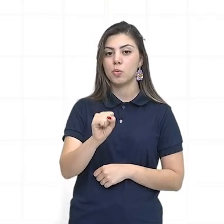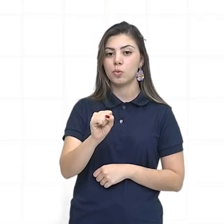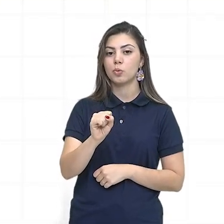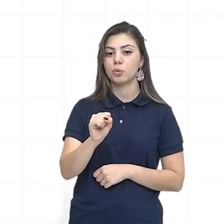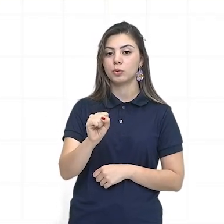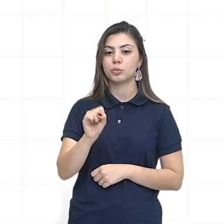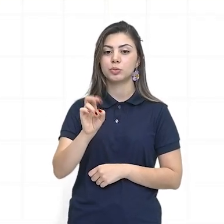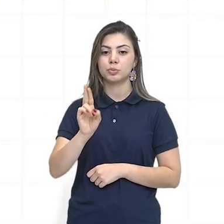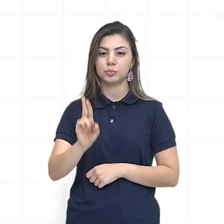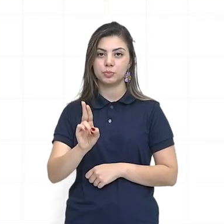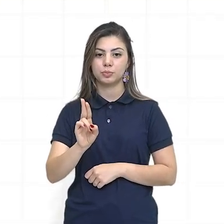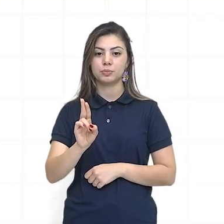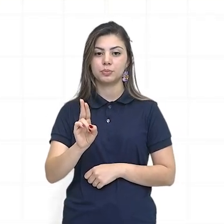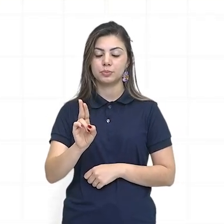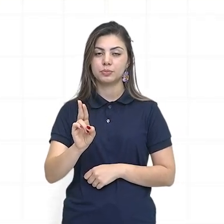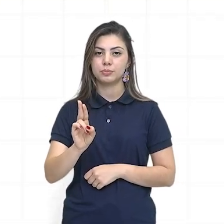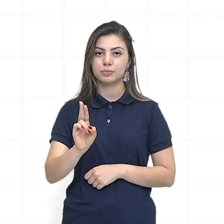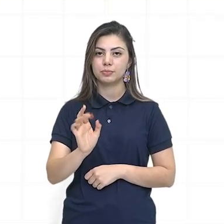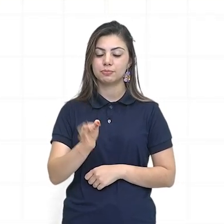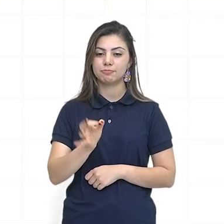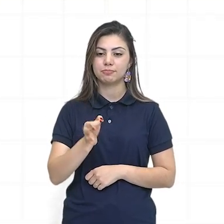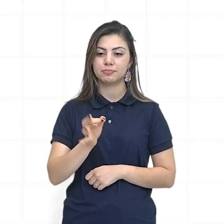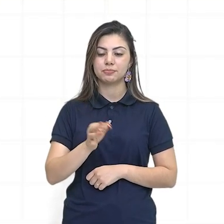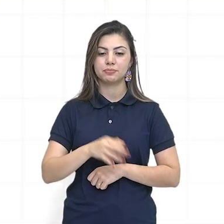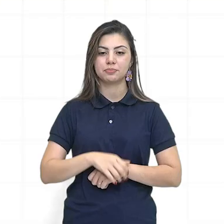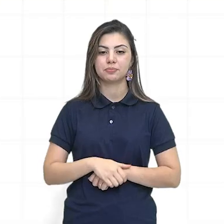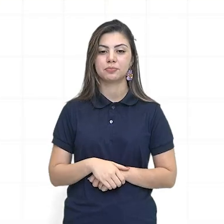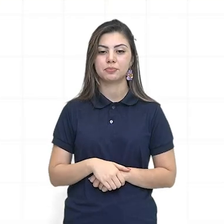unidades, né?